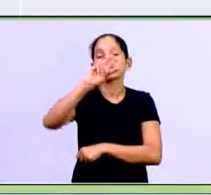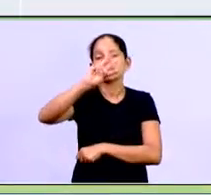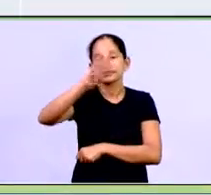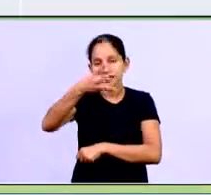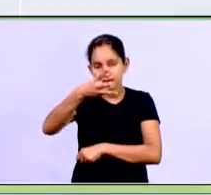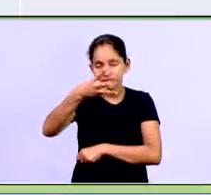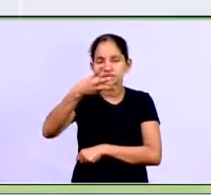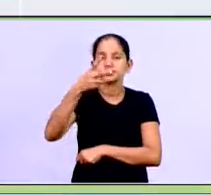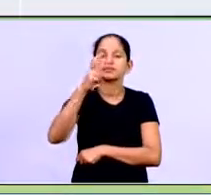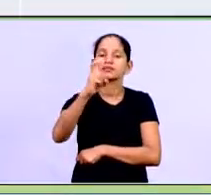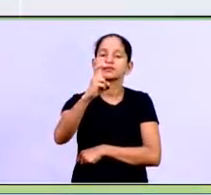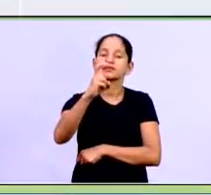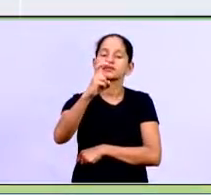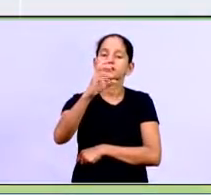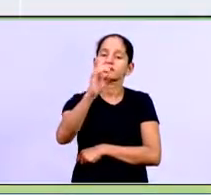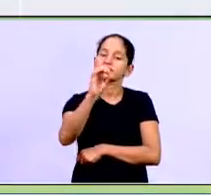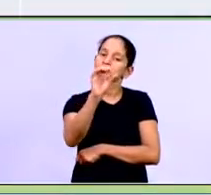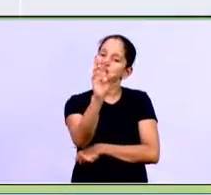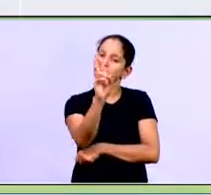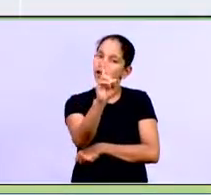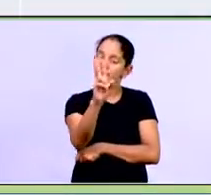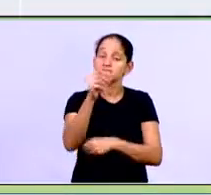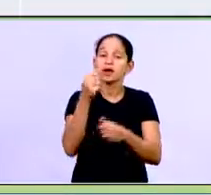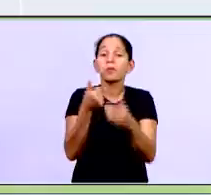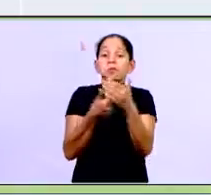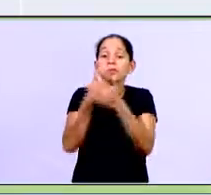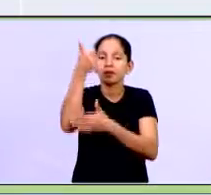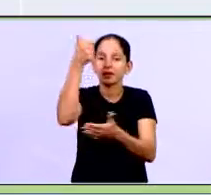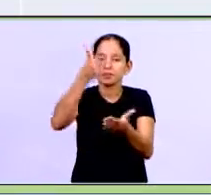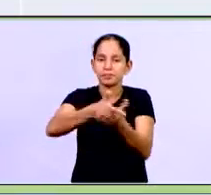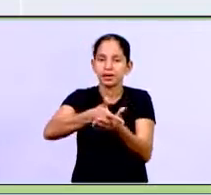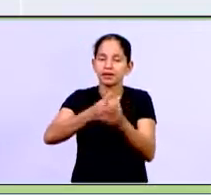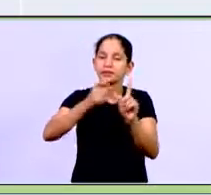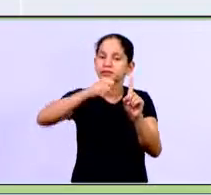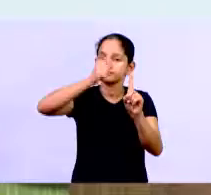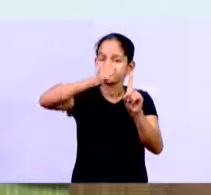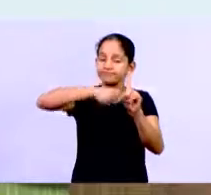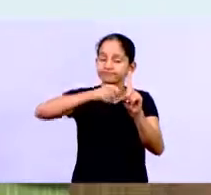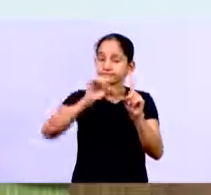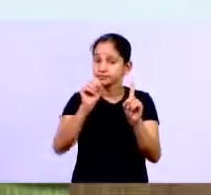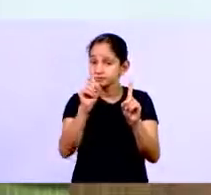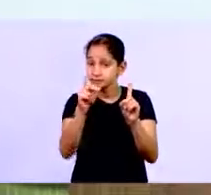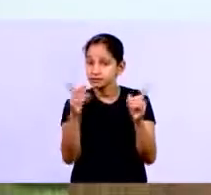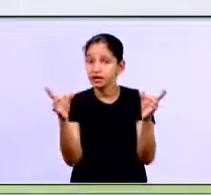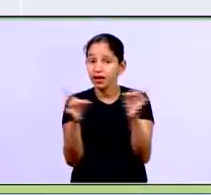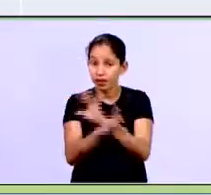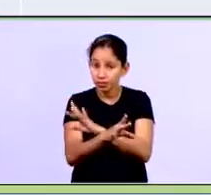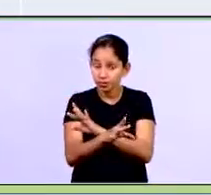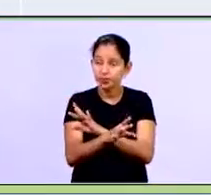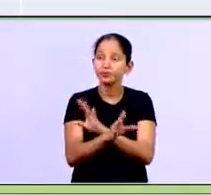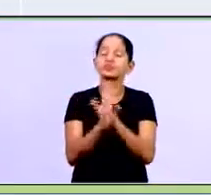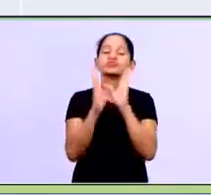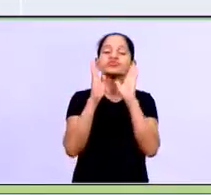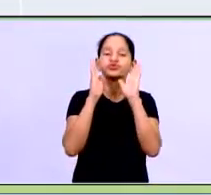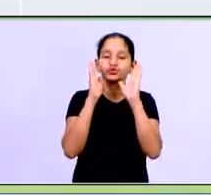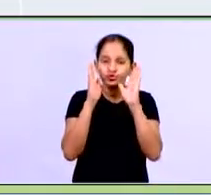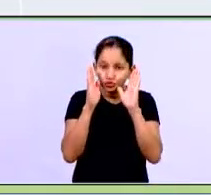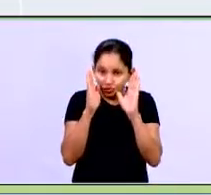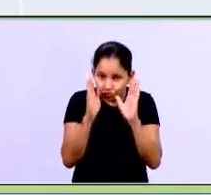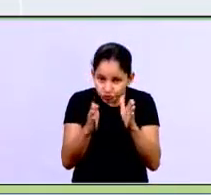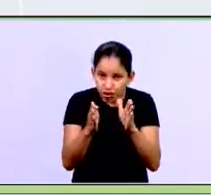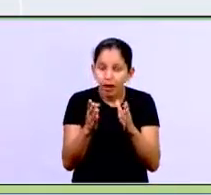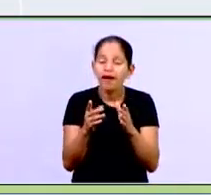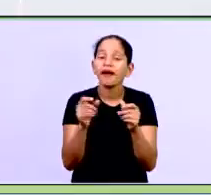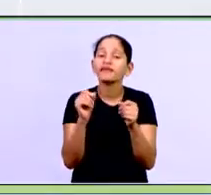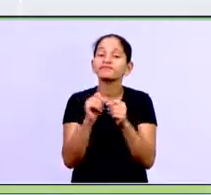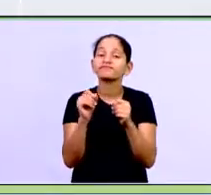3.500. Esse é o meu primeiro pagamento, ok? Feito o primeiro pagamento, o que acontece com o saldo